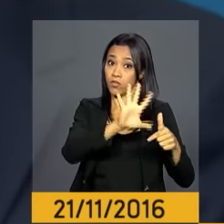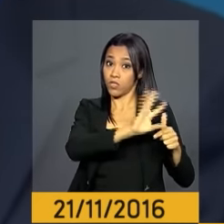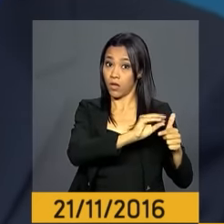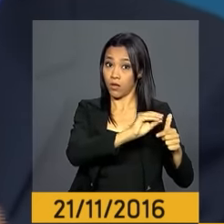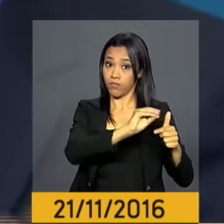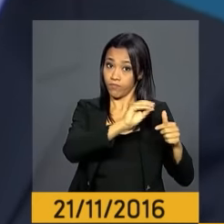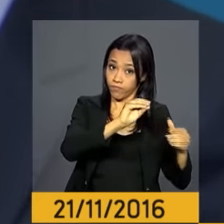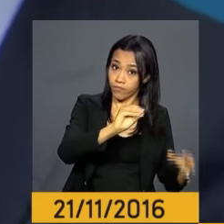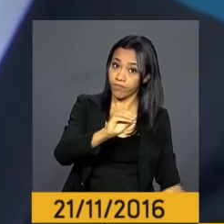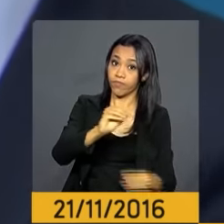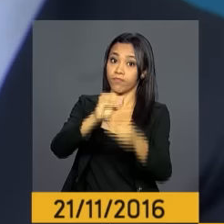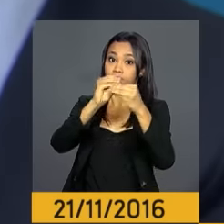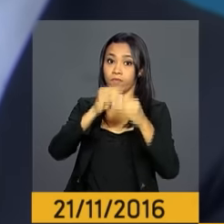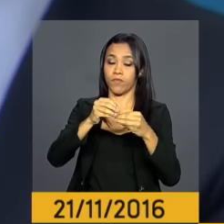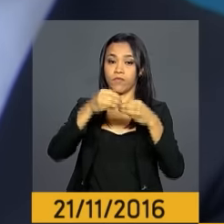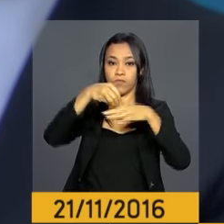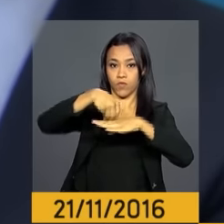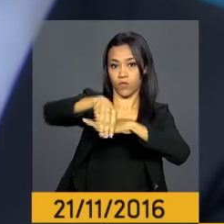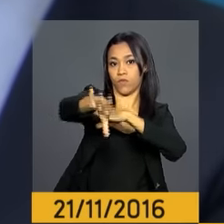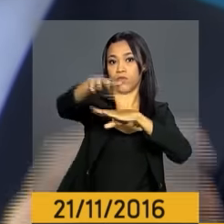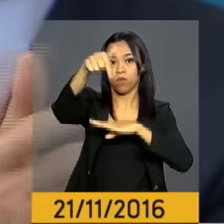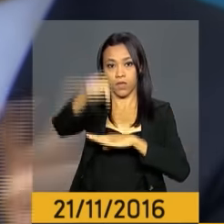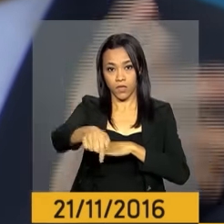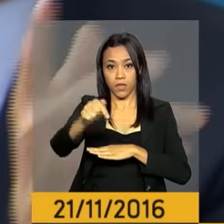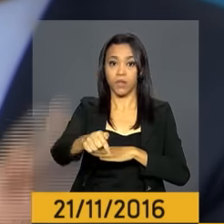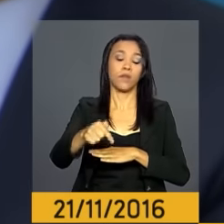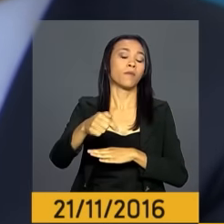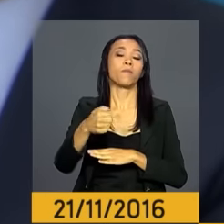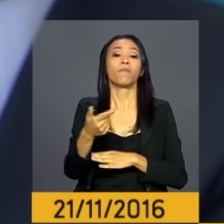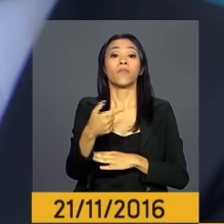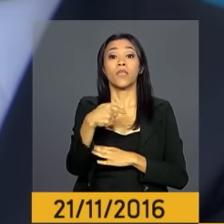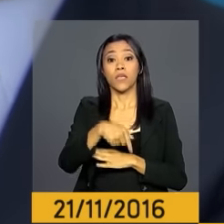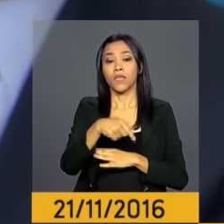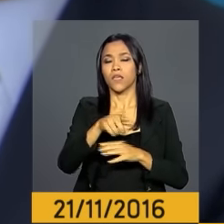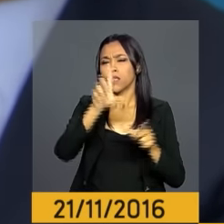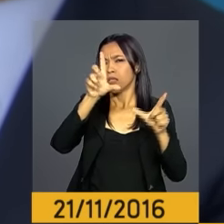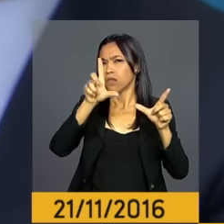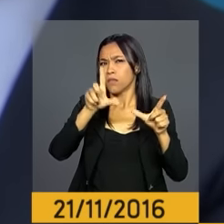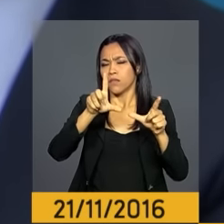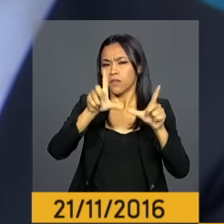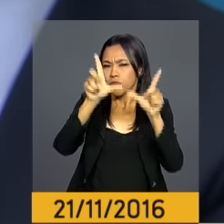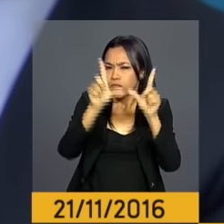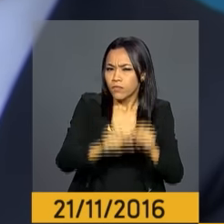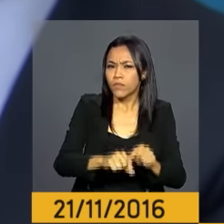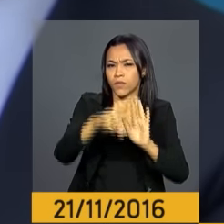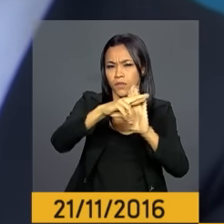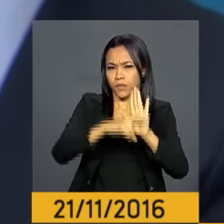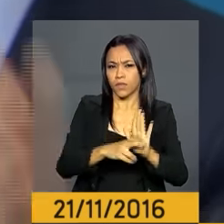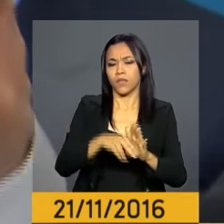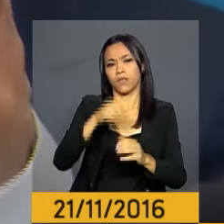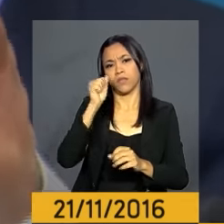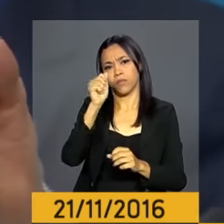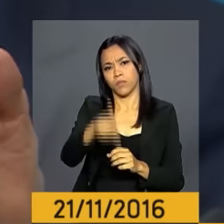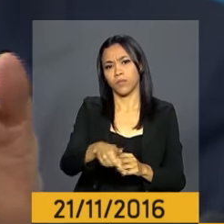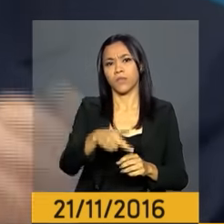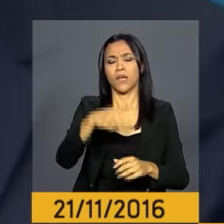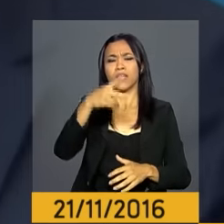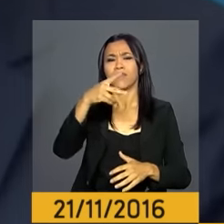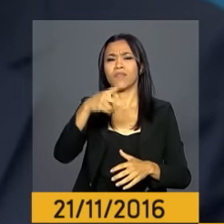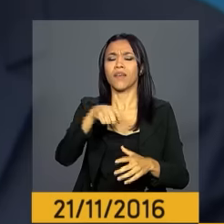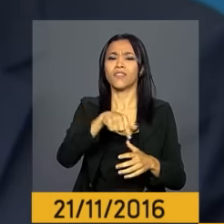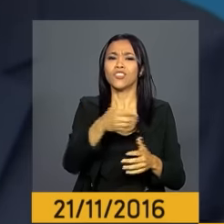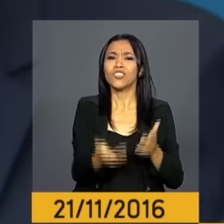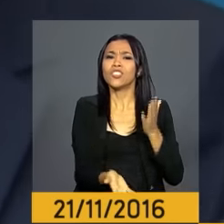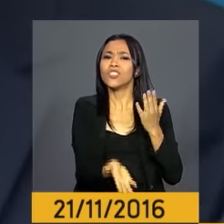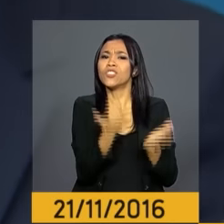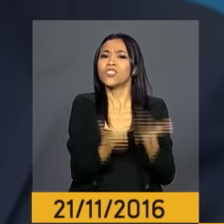como disseram, que a reforma, a simplificação do sistema tributário, a desburocratização, ou descomplicação,